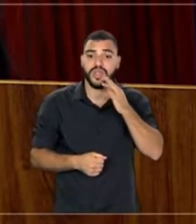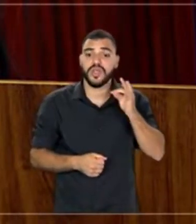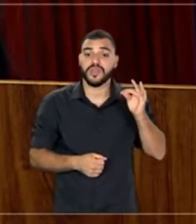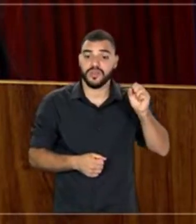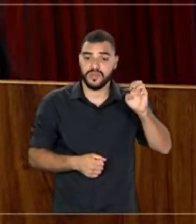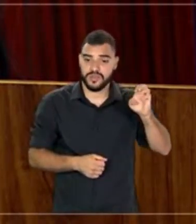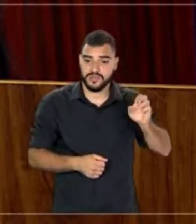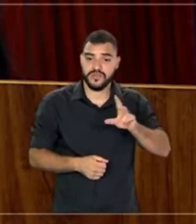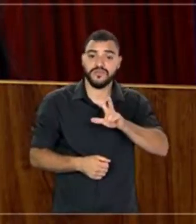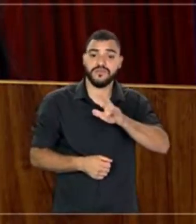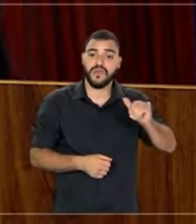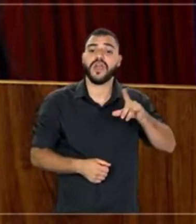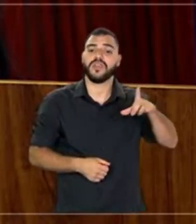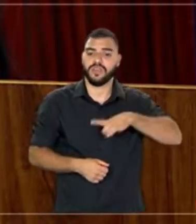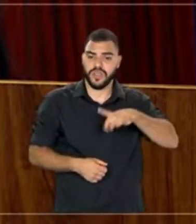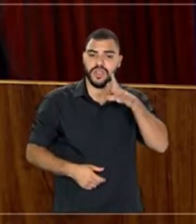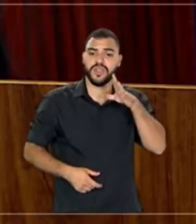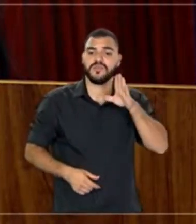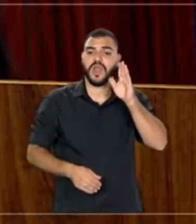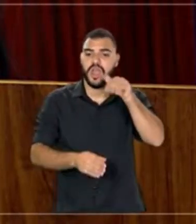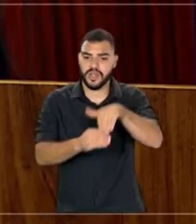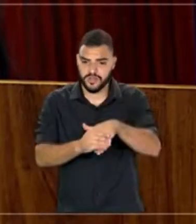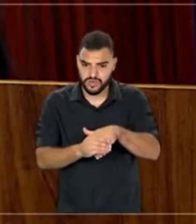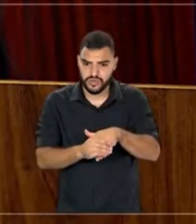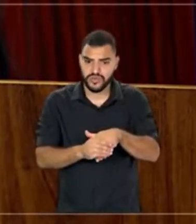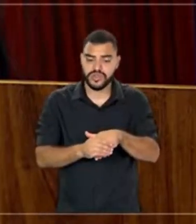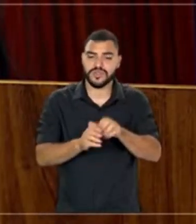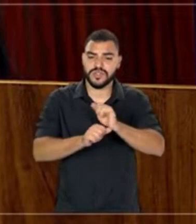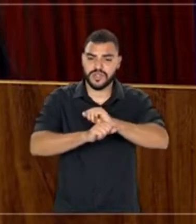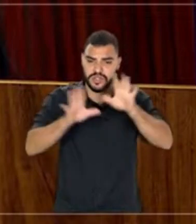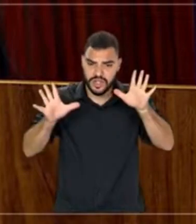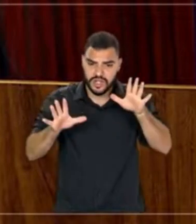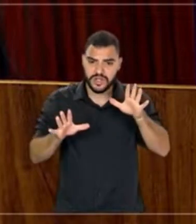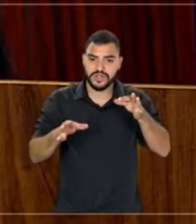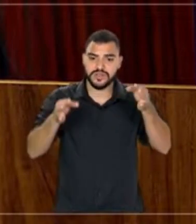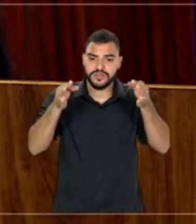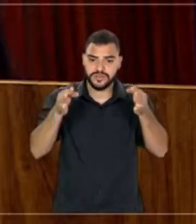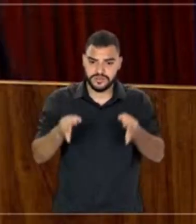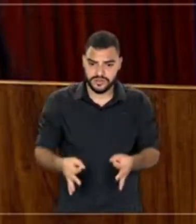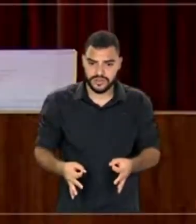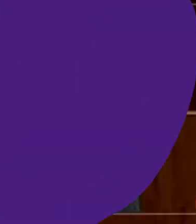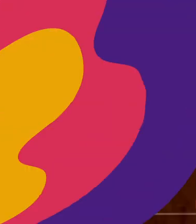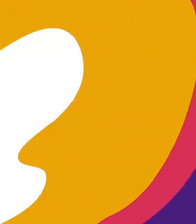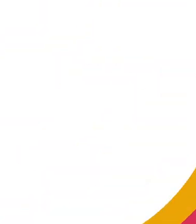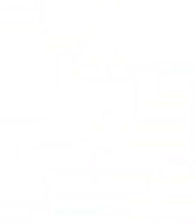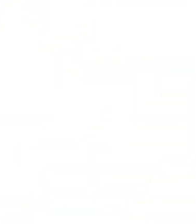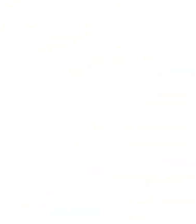concretizar. Eleições limpas, seguras e transparentes. Obrigado, presidente.